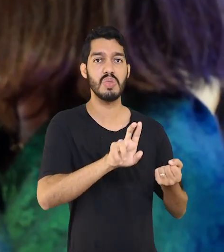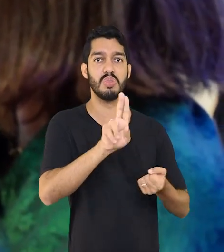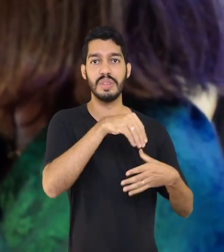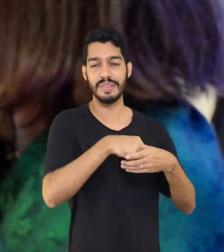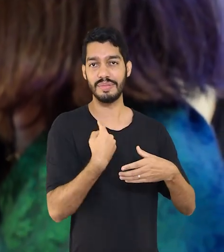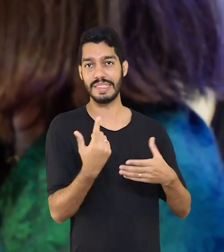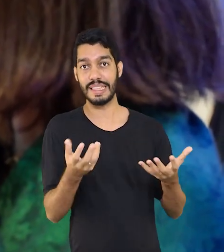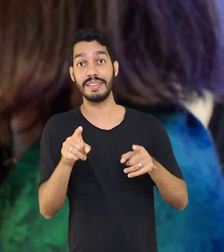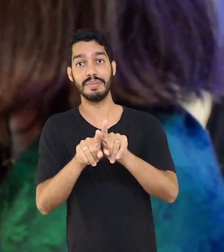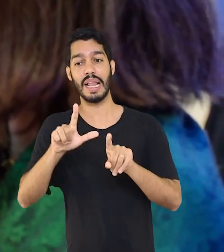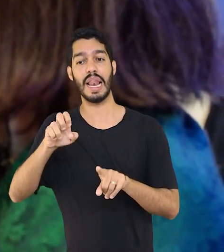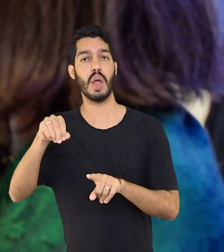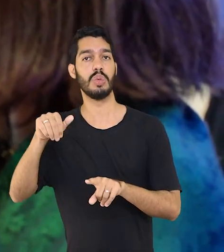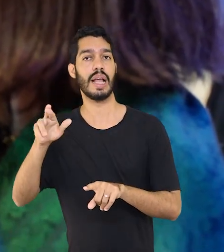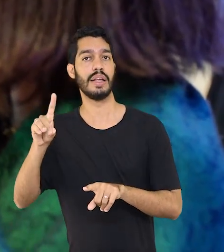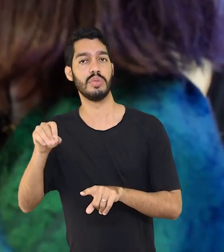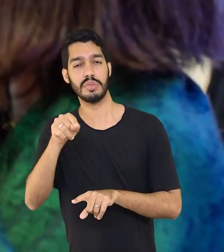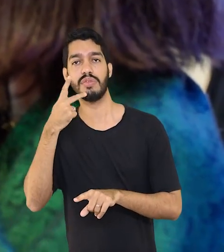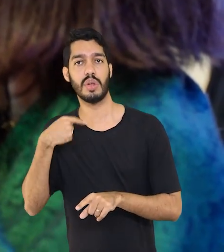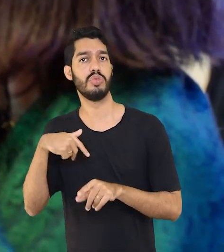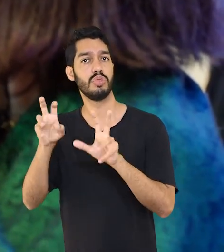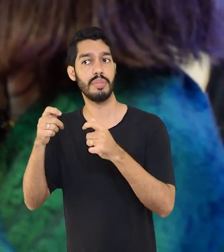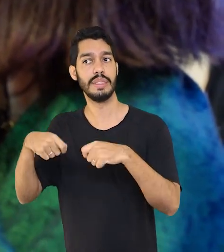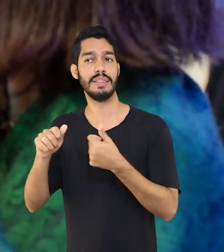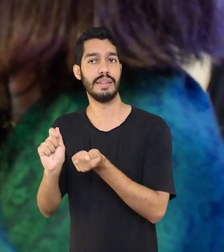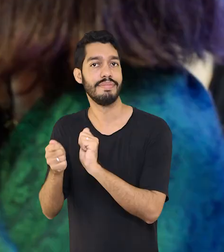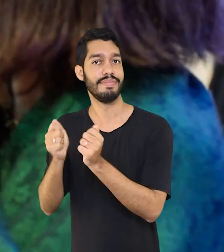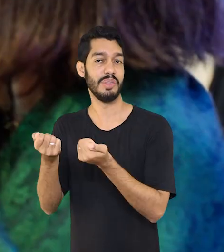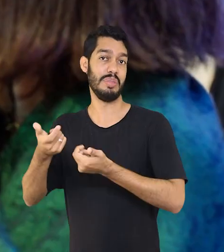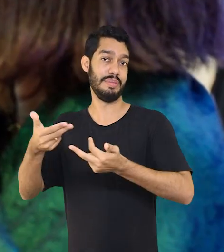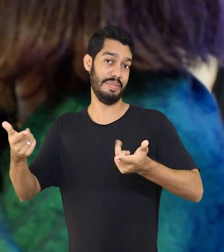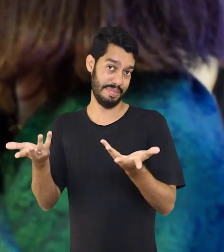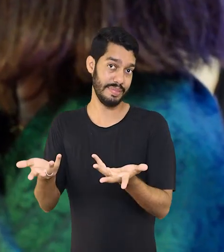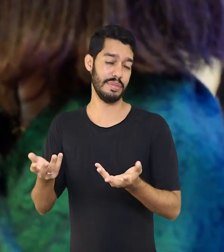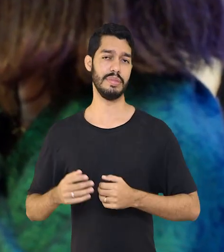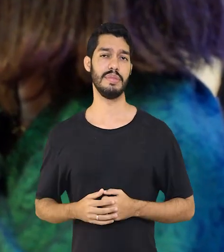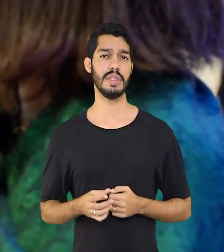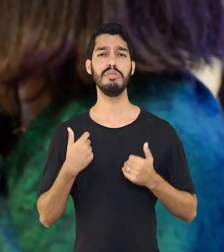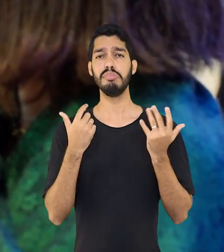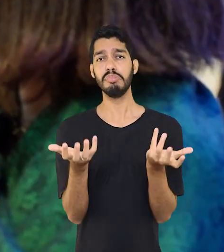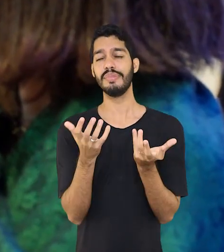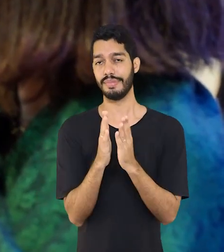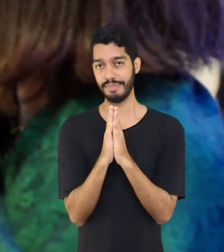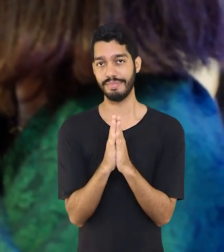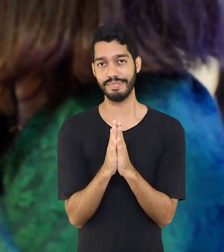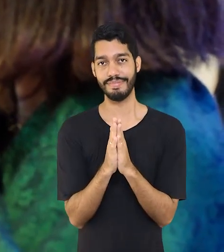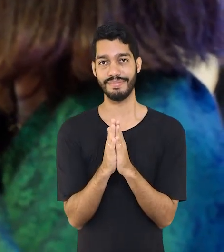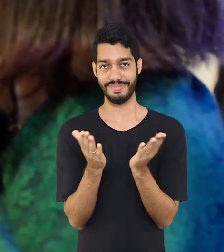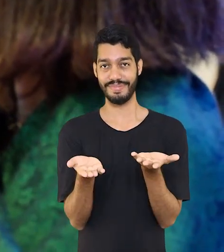como a gente gostaria, e também o Leonardo falando sobre a necessidade de uma adequação para os transportes. Eu queria